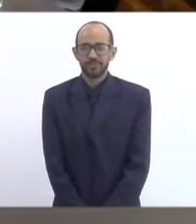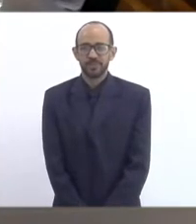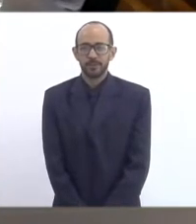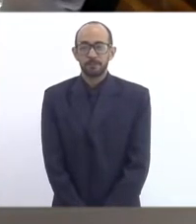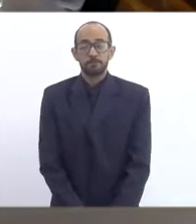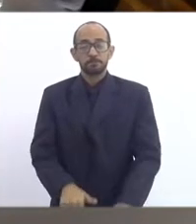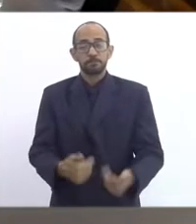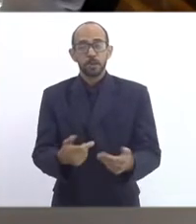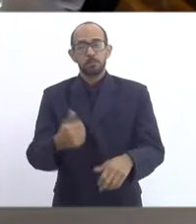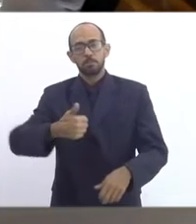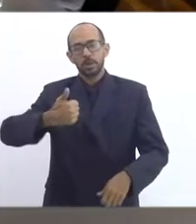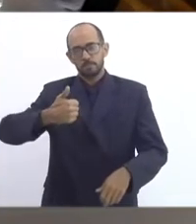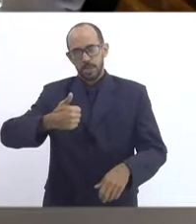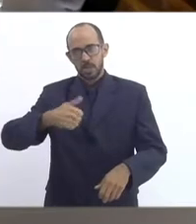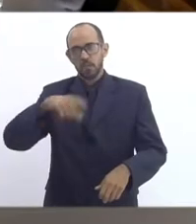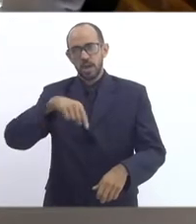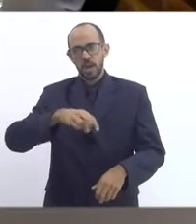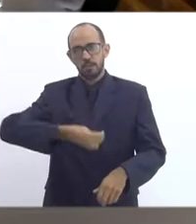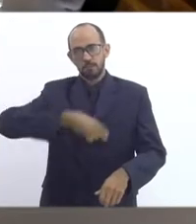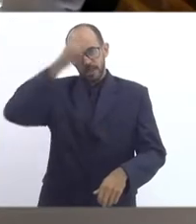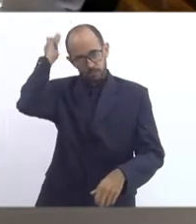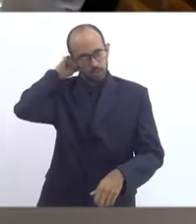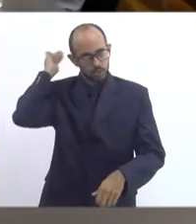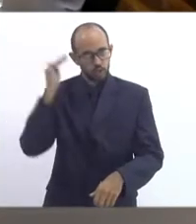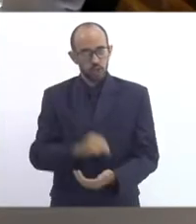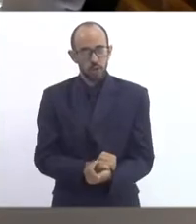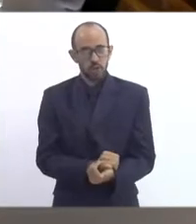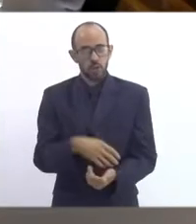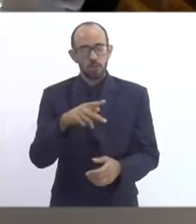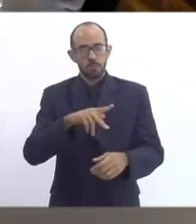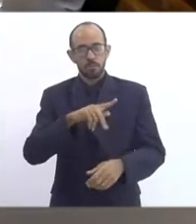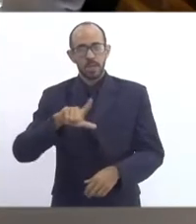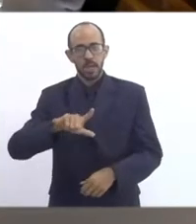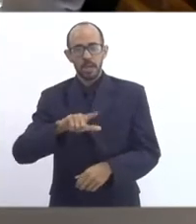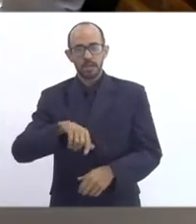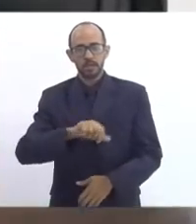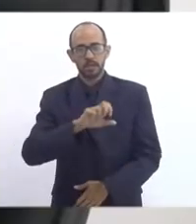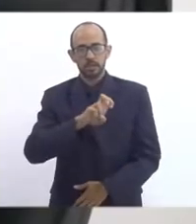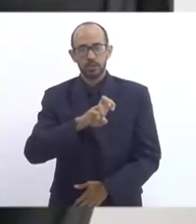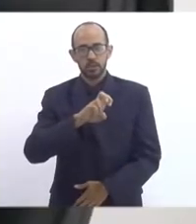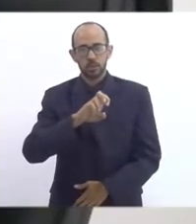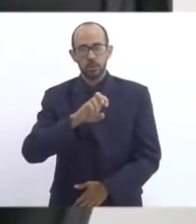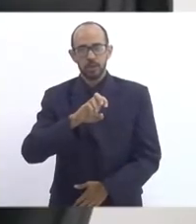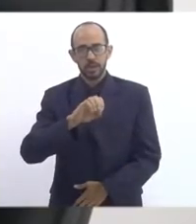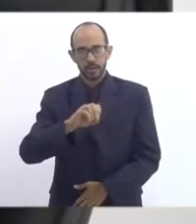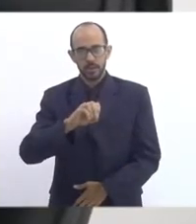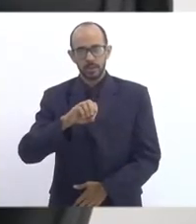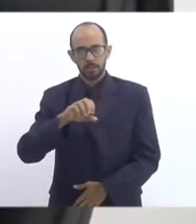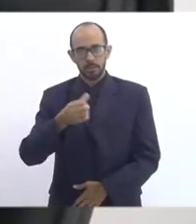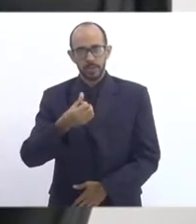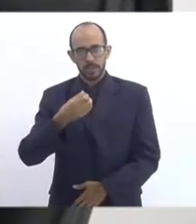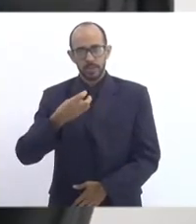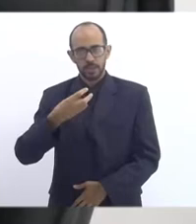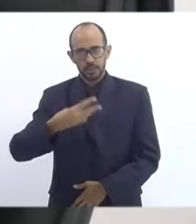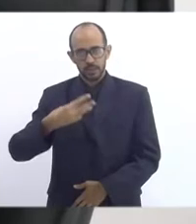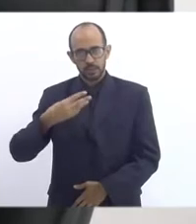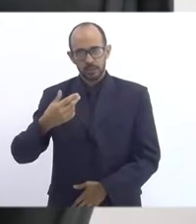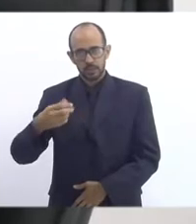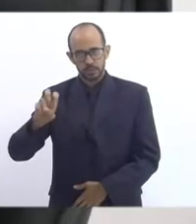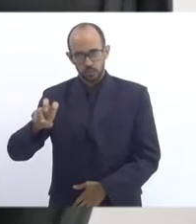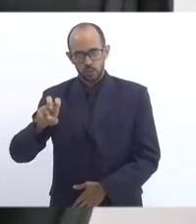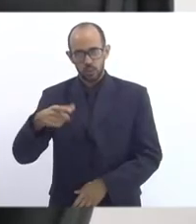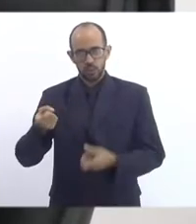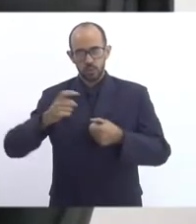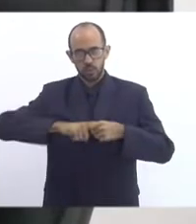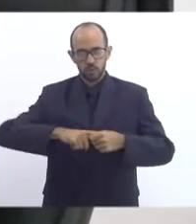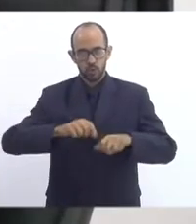Primeiro item da pauta, relator deputado Márcio Pacheco, projeto de lei 5035/2021. Autoria do deputado Marcos Miller. Isso é um retorno de